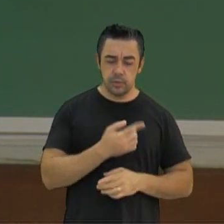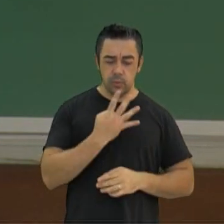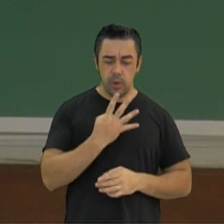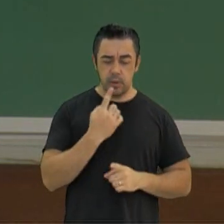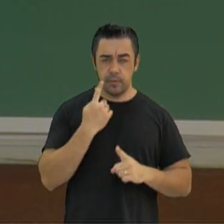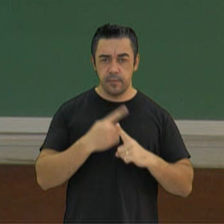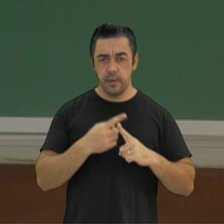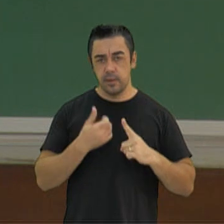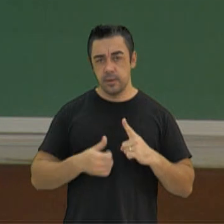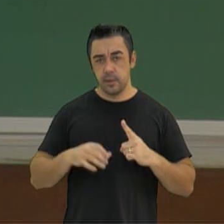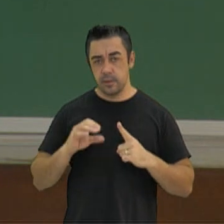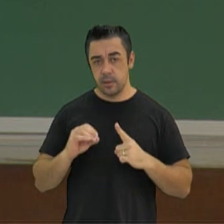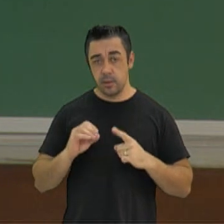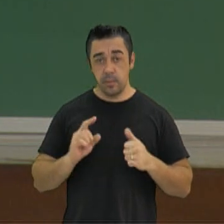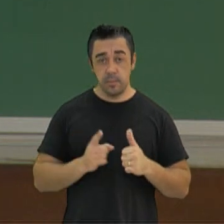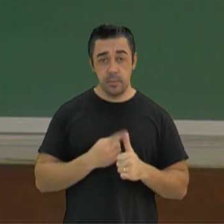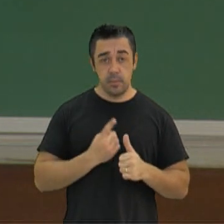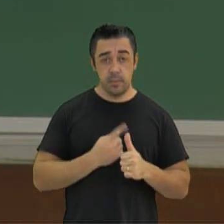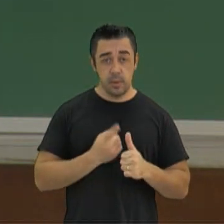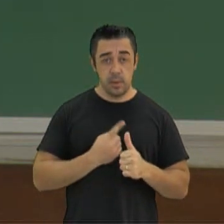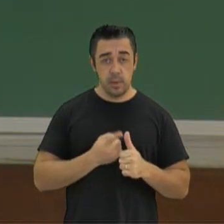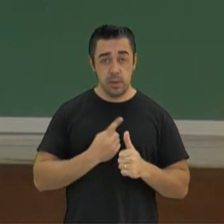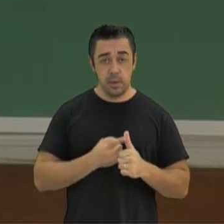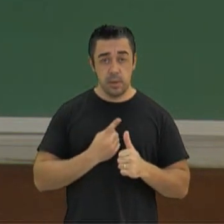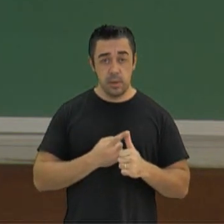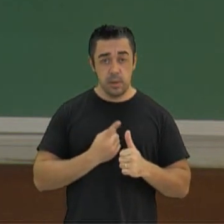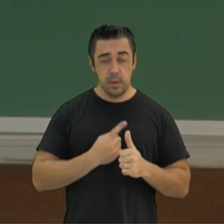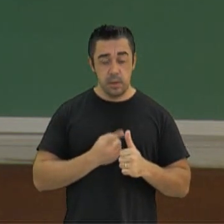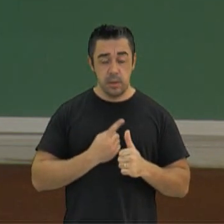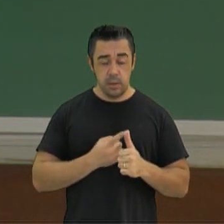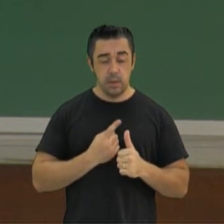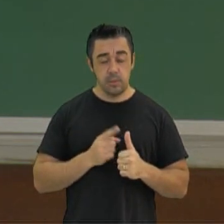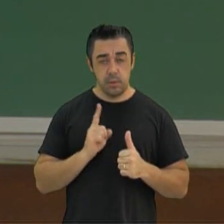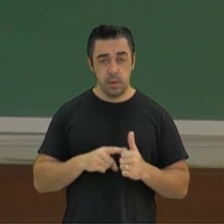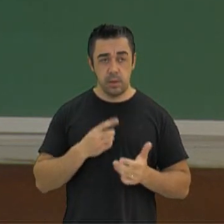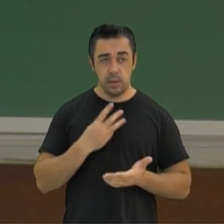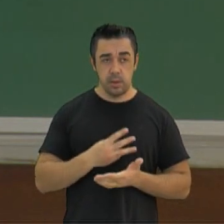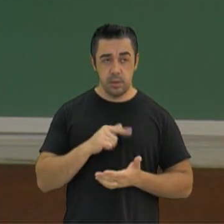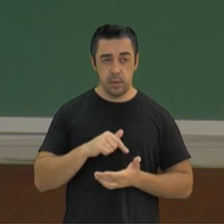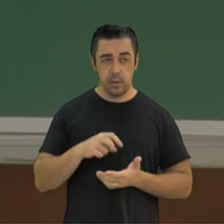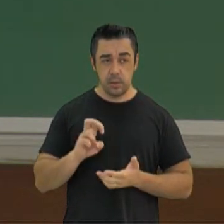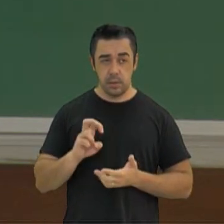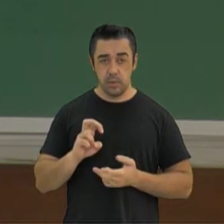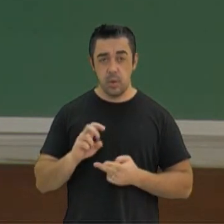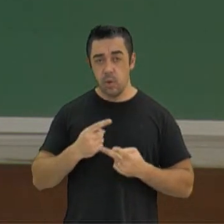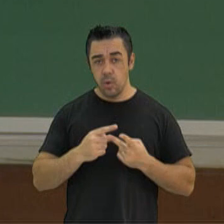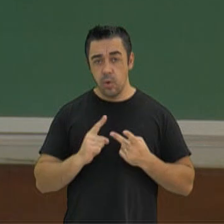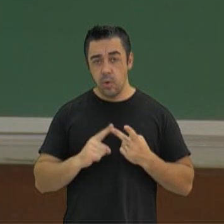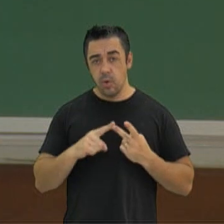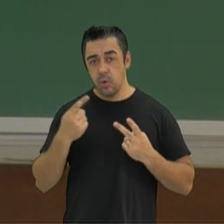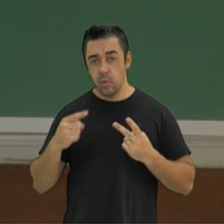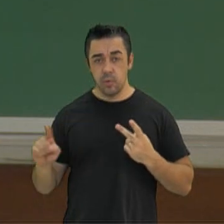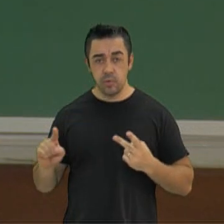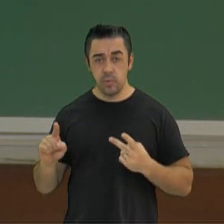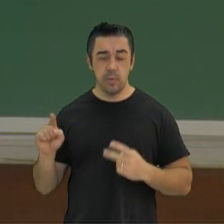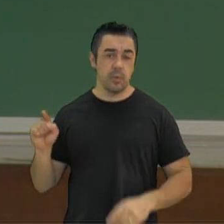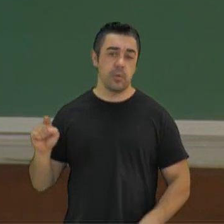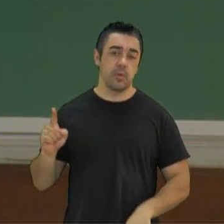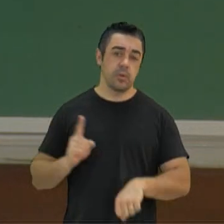60 minutos. O primeiro voo vai sair aqui, ó, no minuto 375. E o último voo vai sair lá no